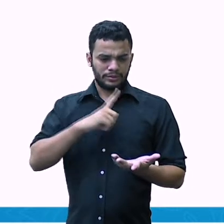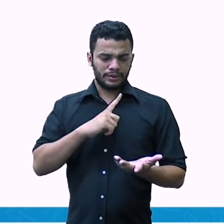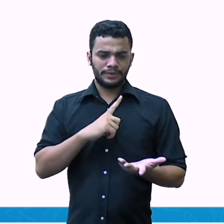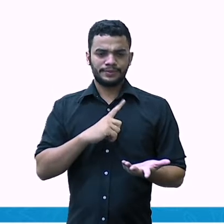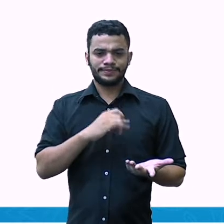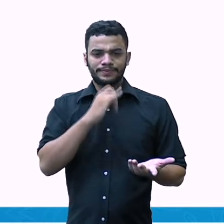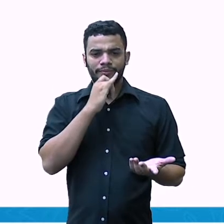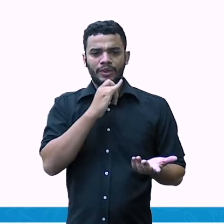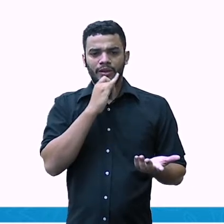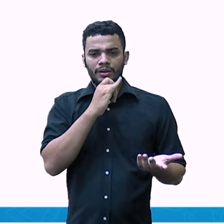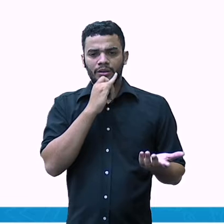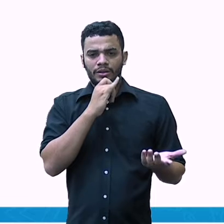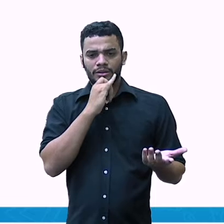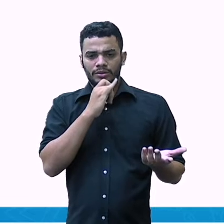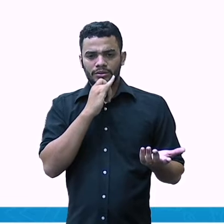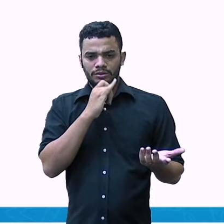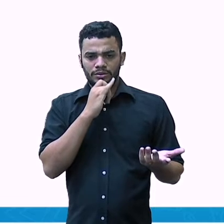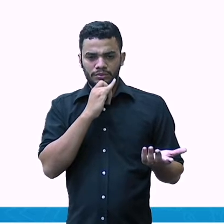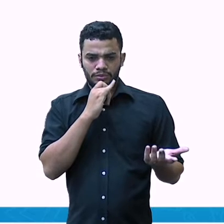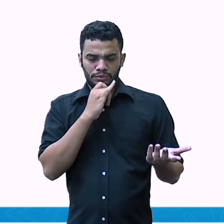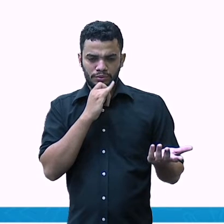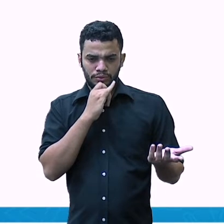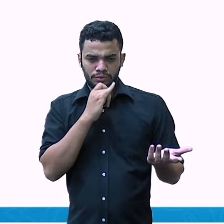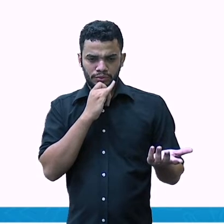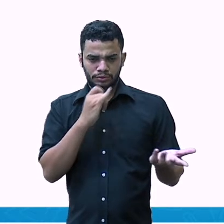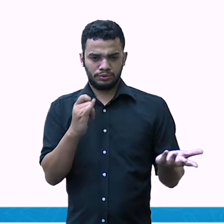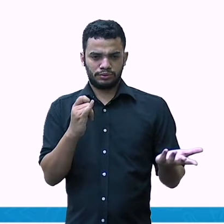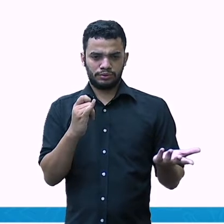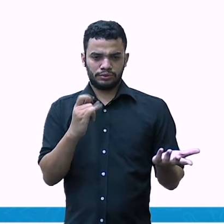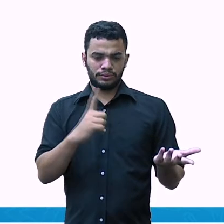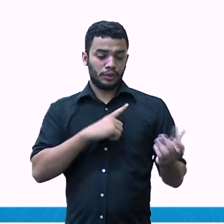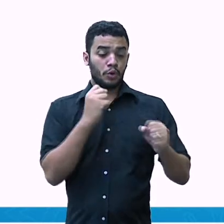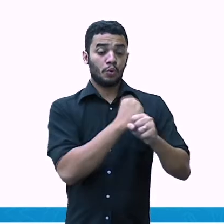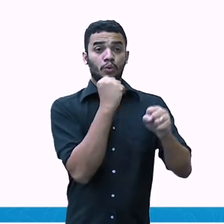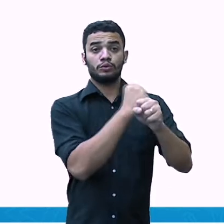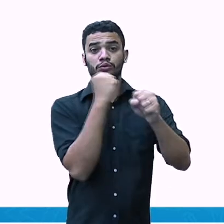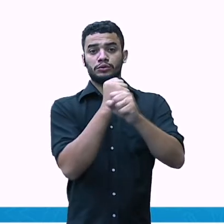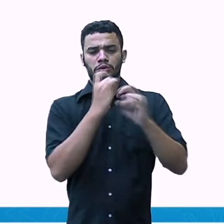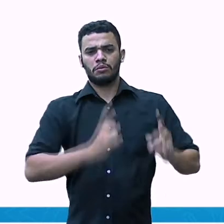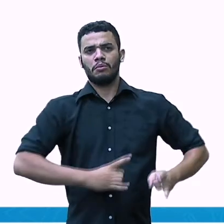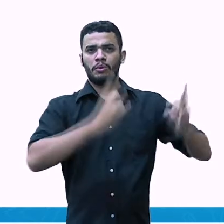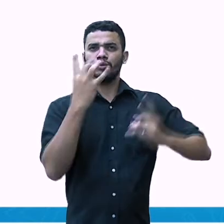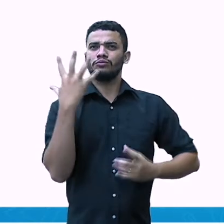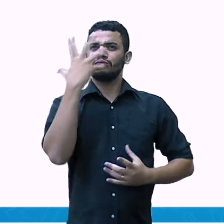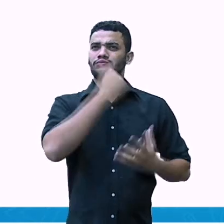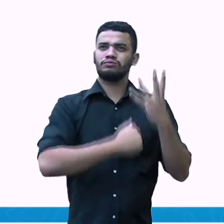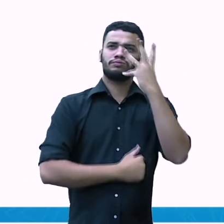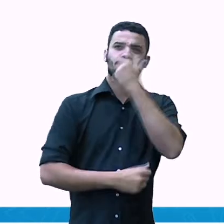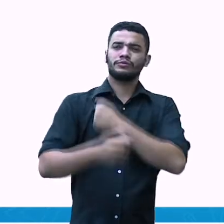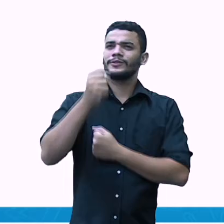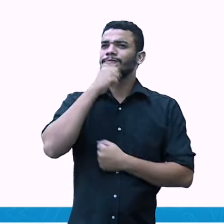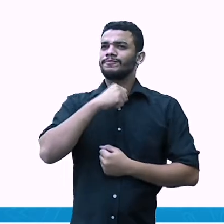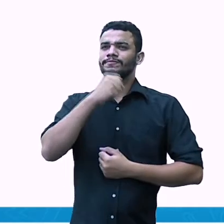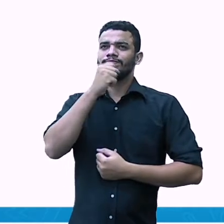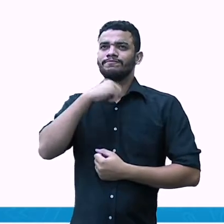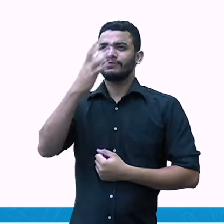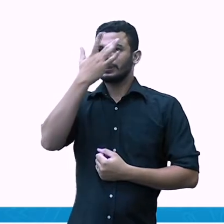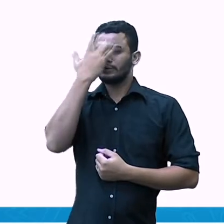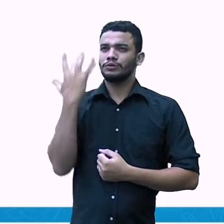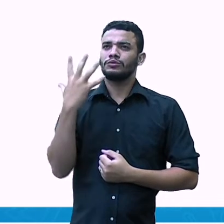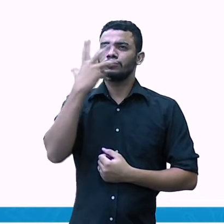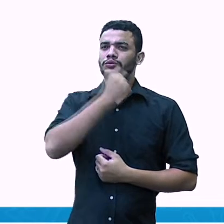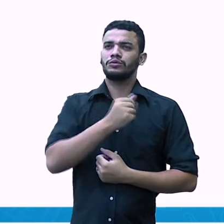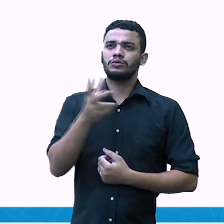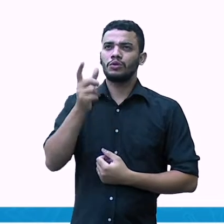como exemplo Goiás, Velho e Paraty, que ficam no Brasil. Atenas, que fica na